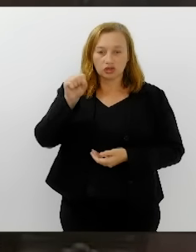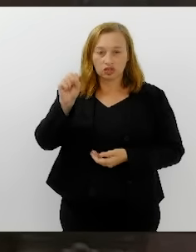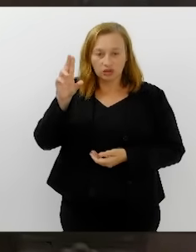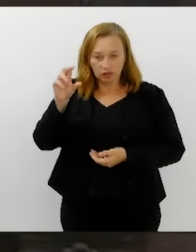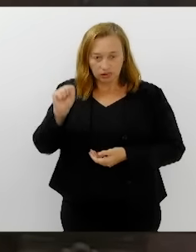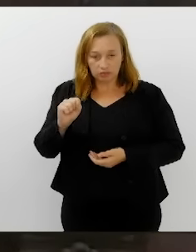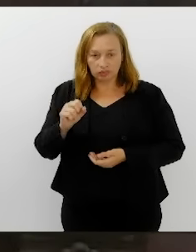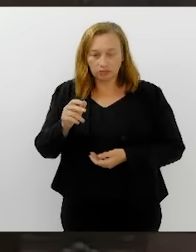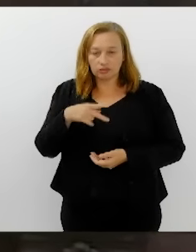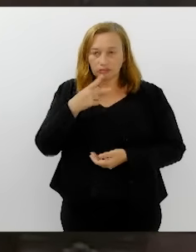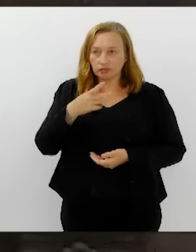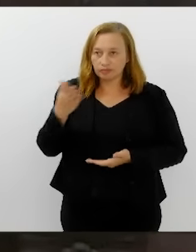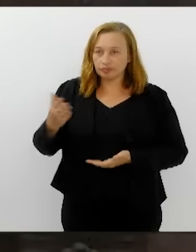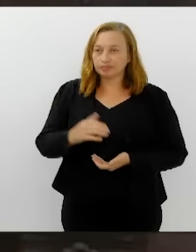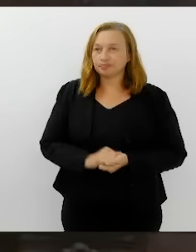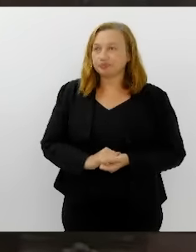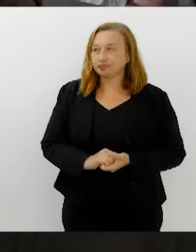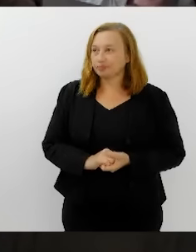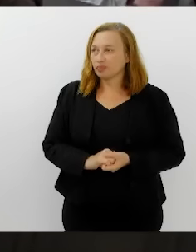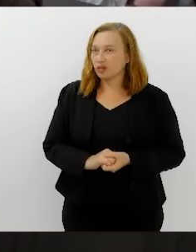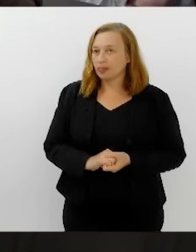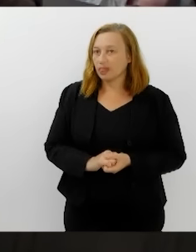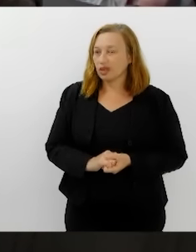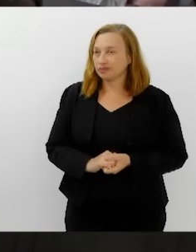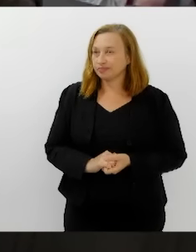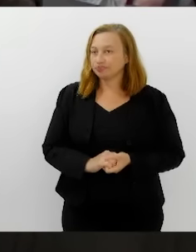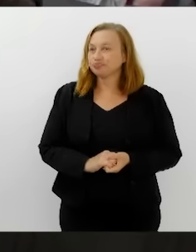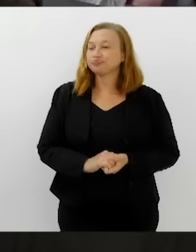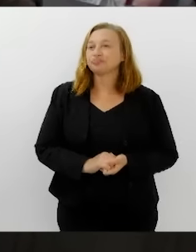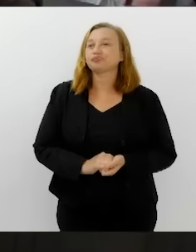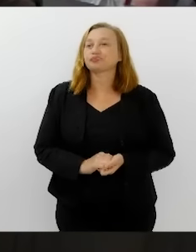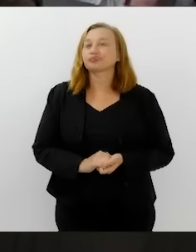palavra. Uma boa tarde a todos.